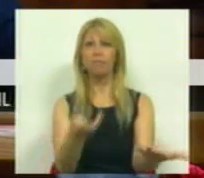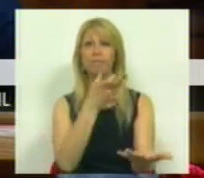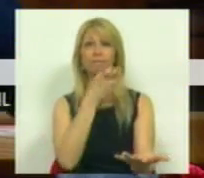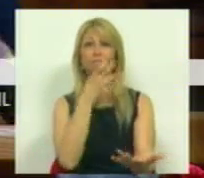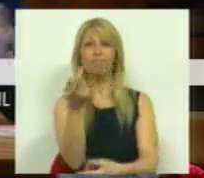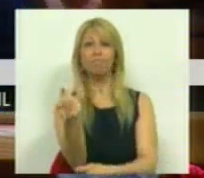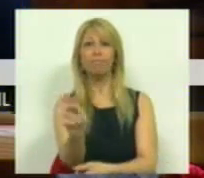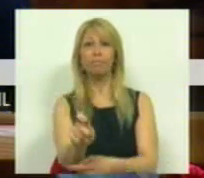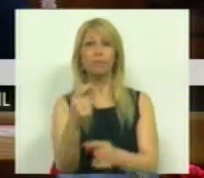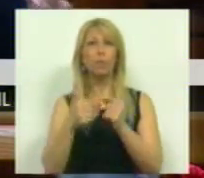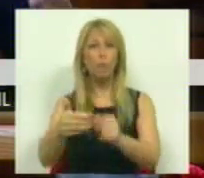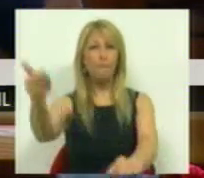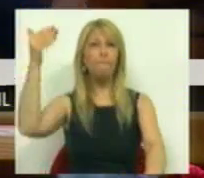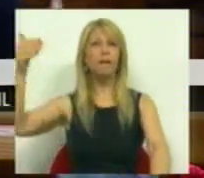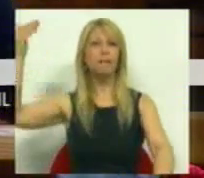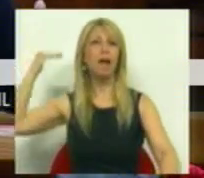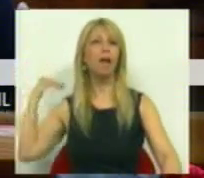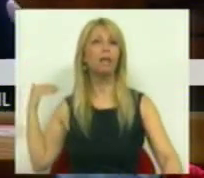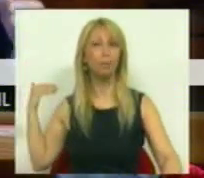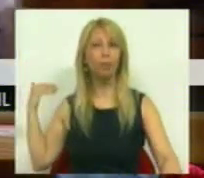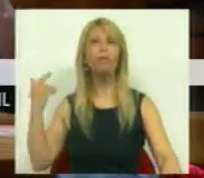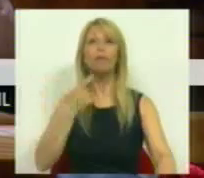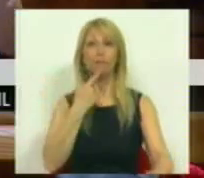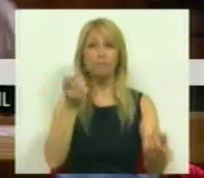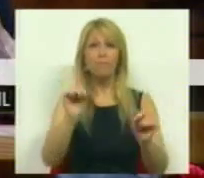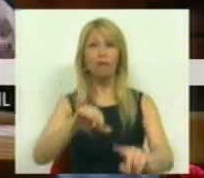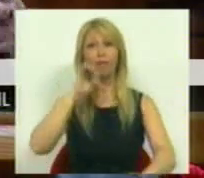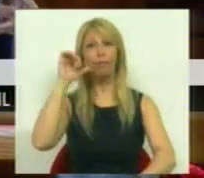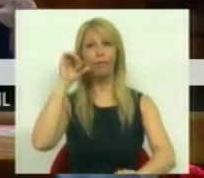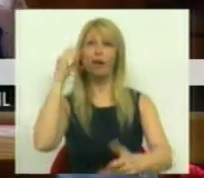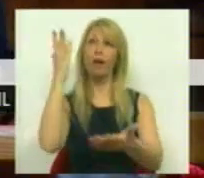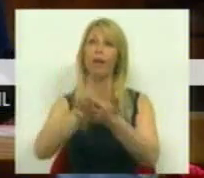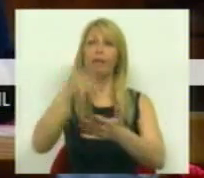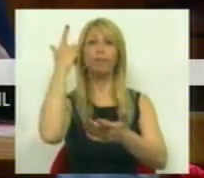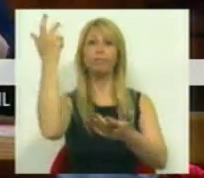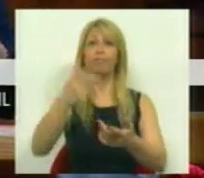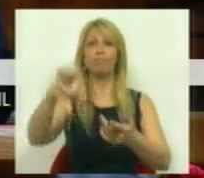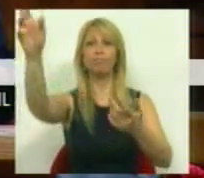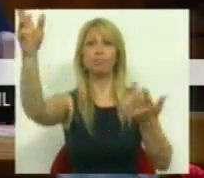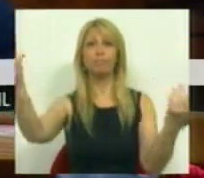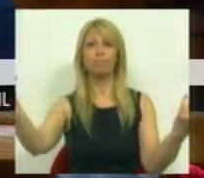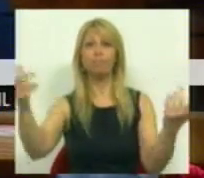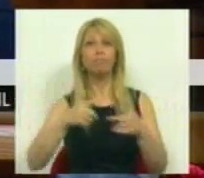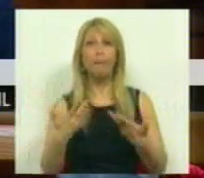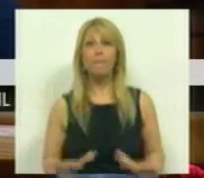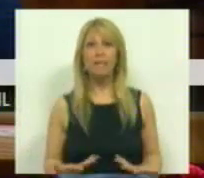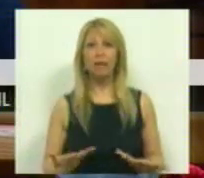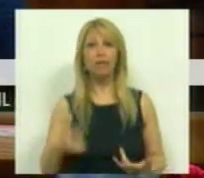fatalidade de um passado que se repetirá até à eternidade num presente sem